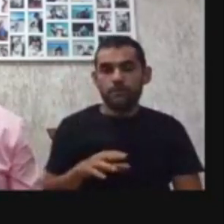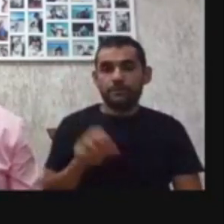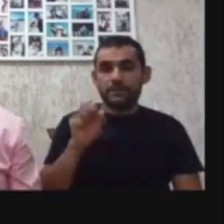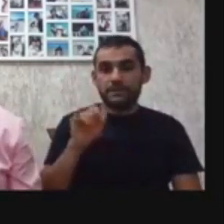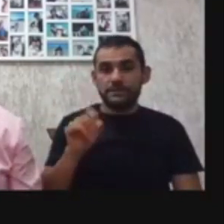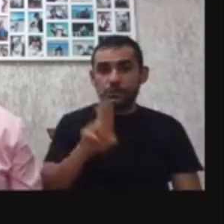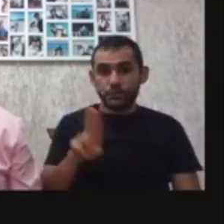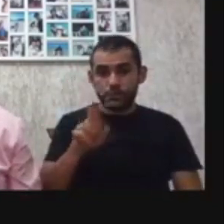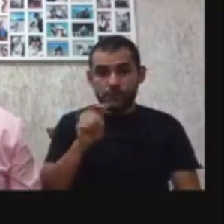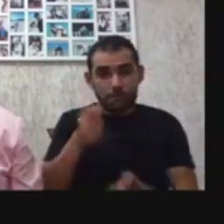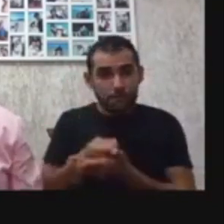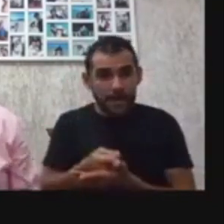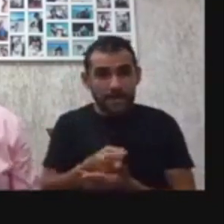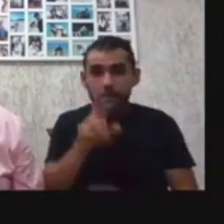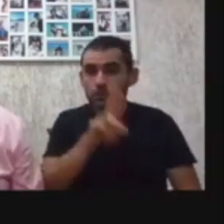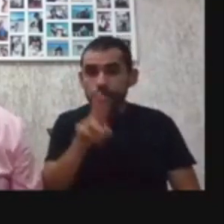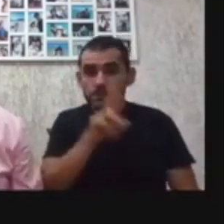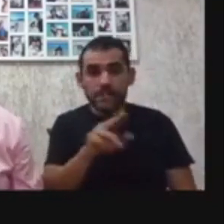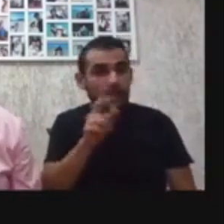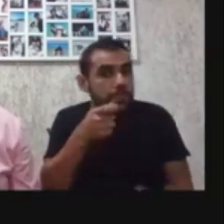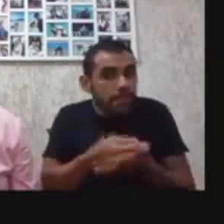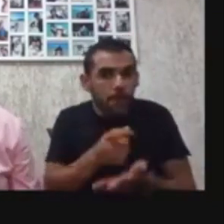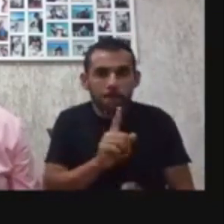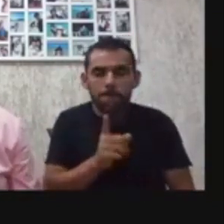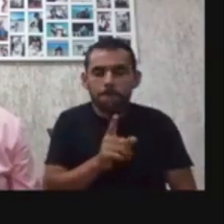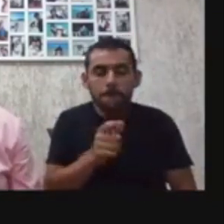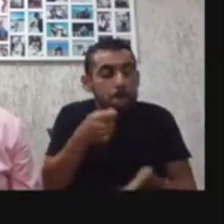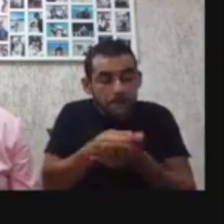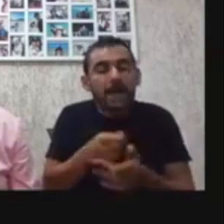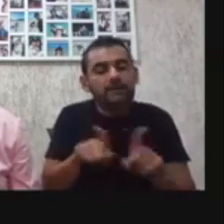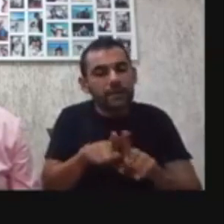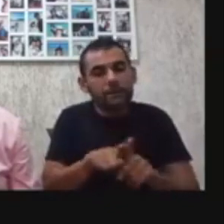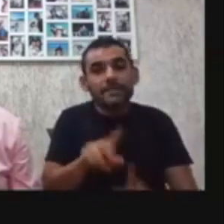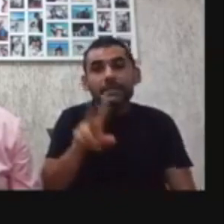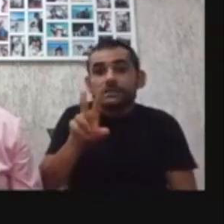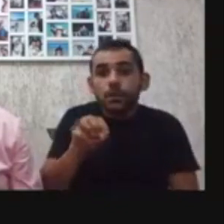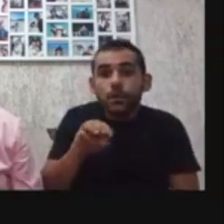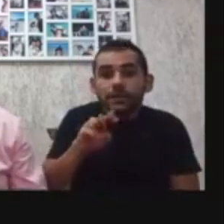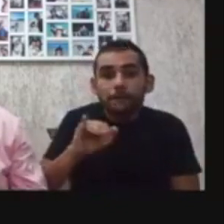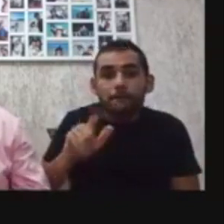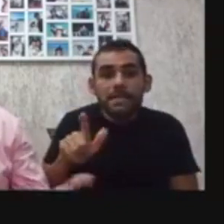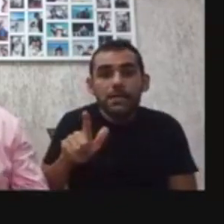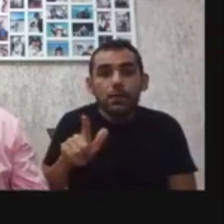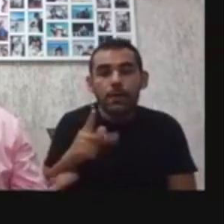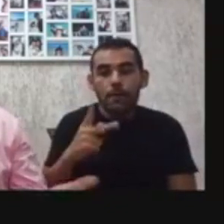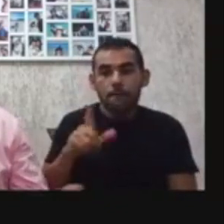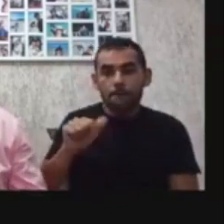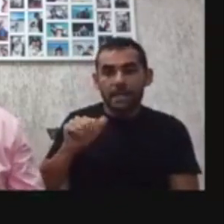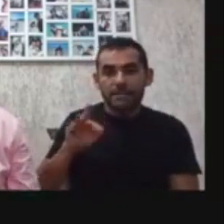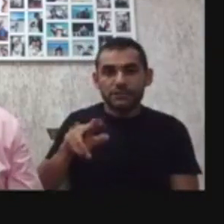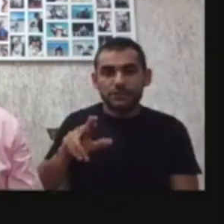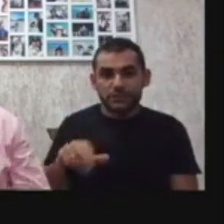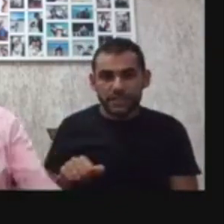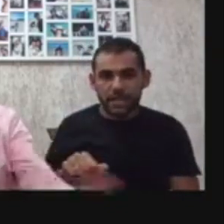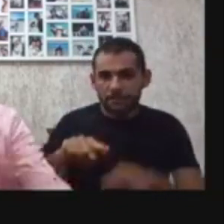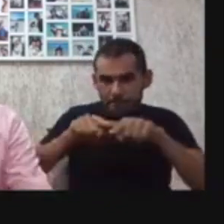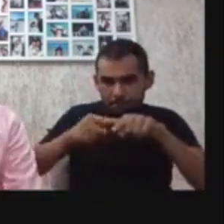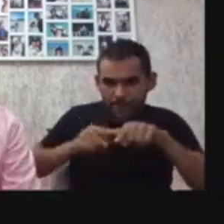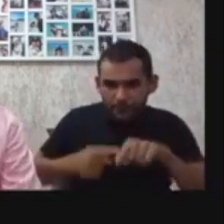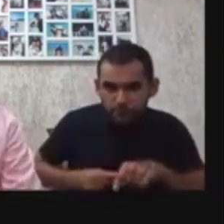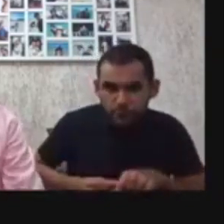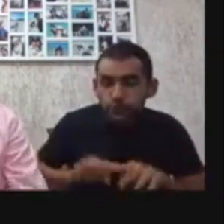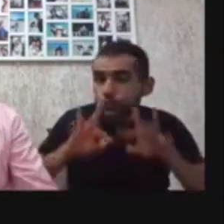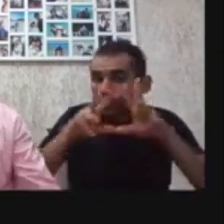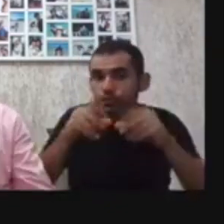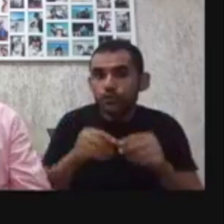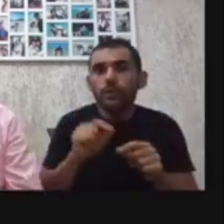se usar, paga, se usar, não paga, foi usado nele perto de mais de R$50 mil, de platinas, de parafuso, de tudo. Quem é que